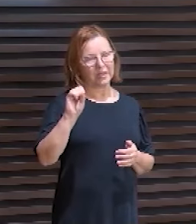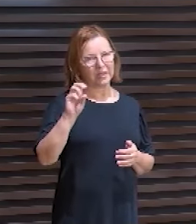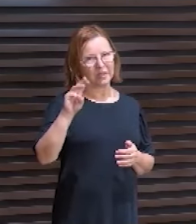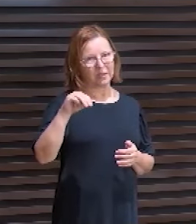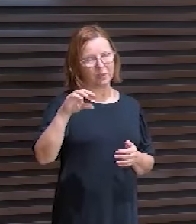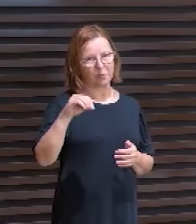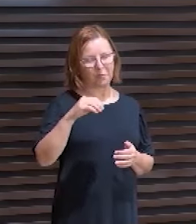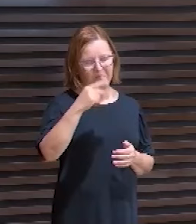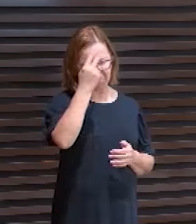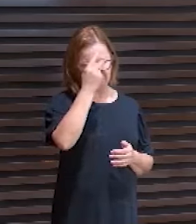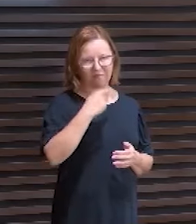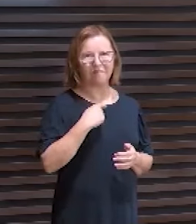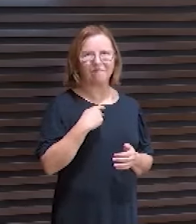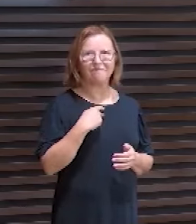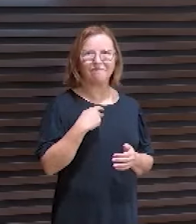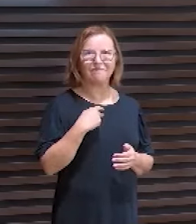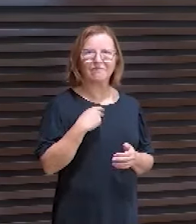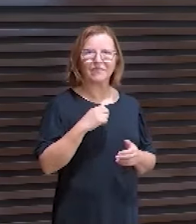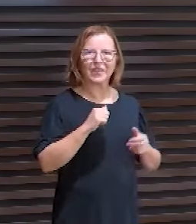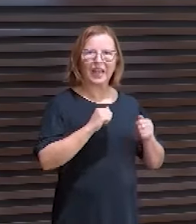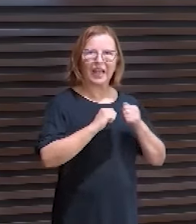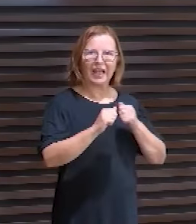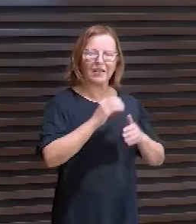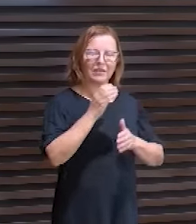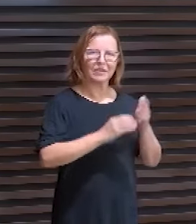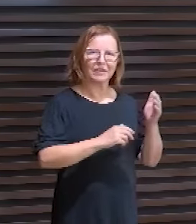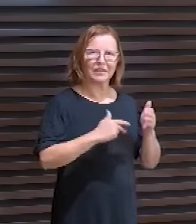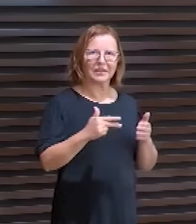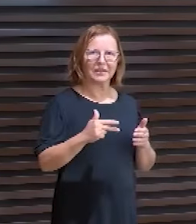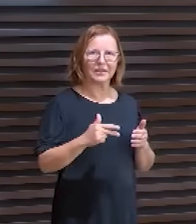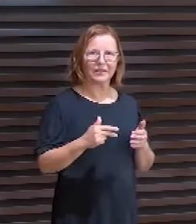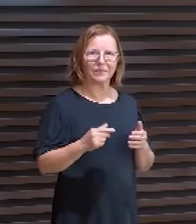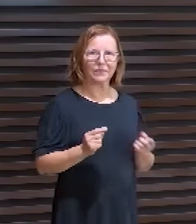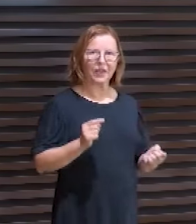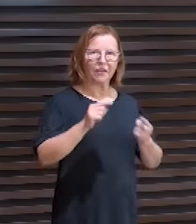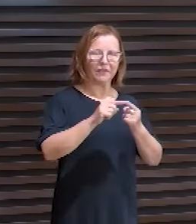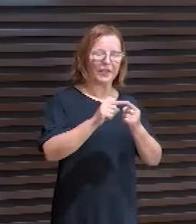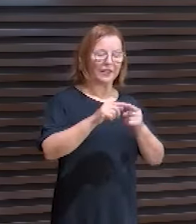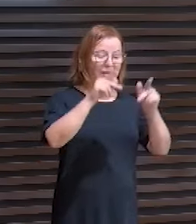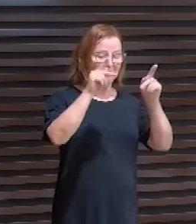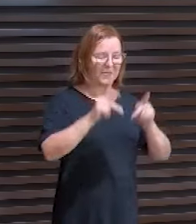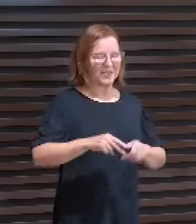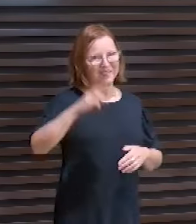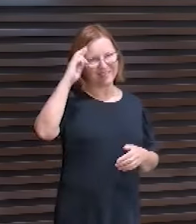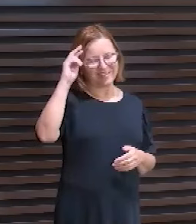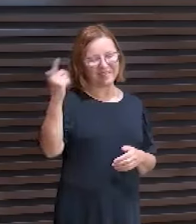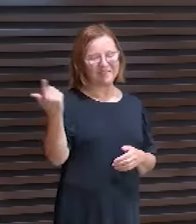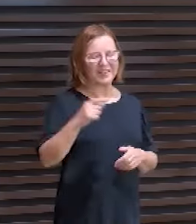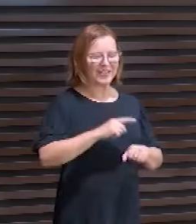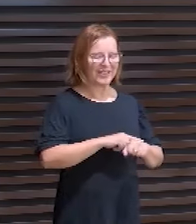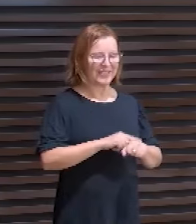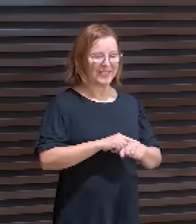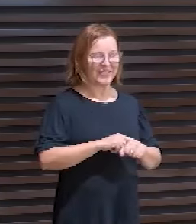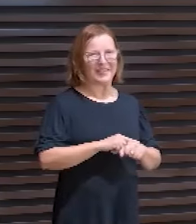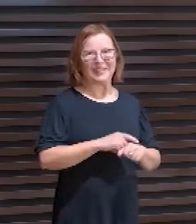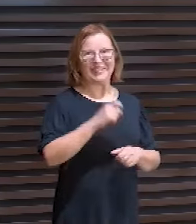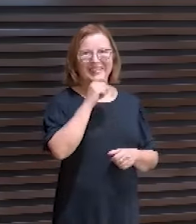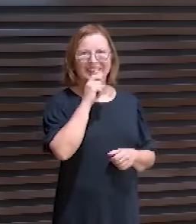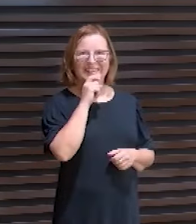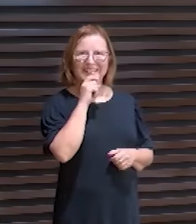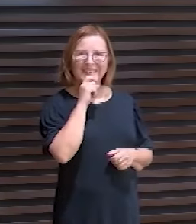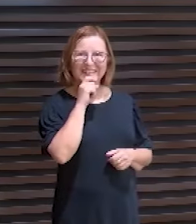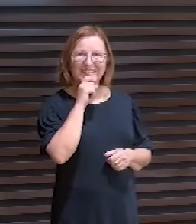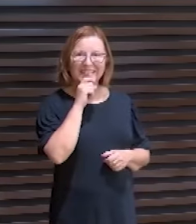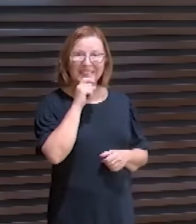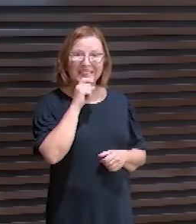a fim de que da presença do Senhor venham tempos de refrigério e que envie ele o Cristo